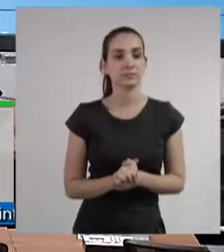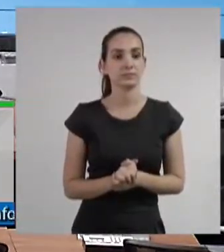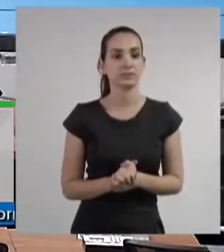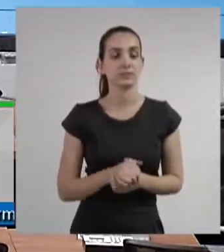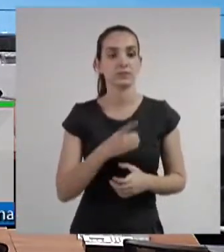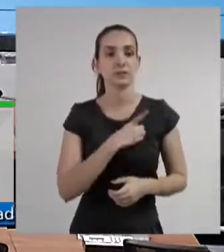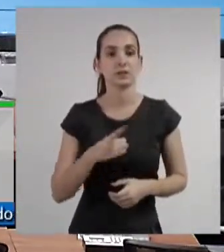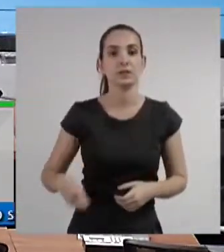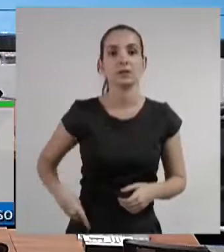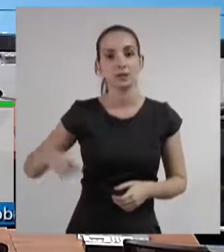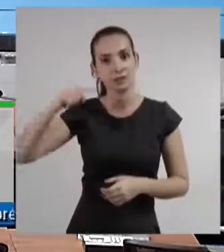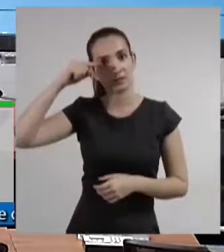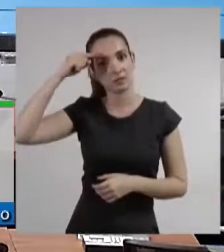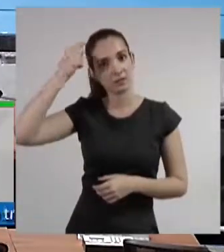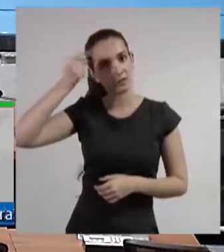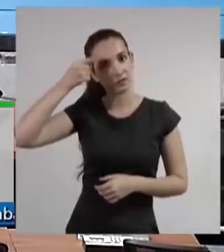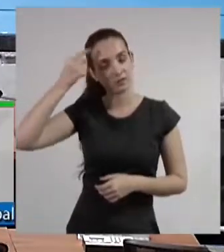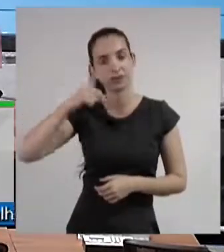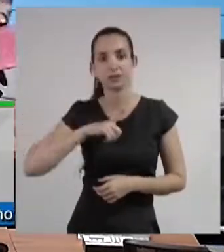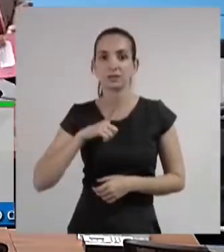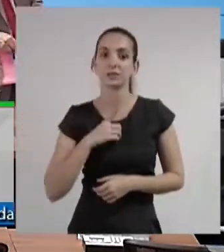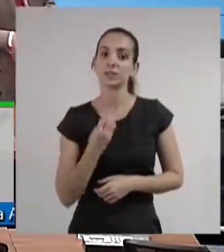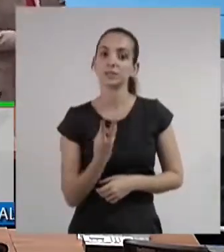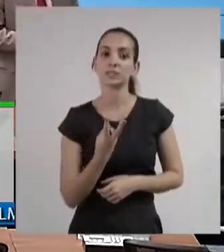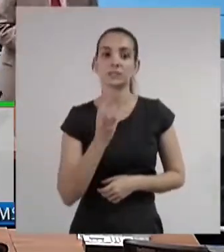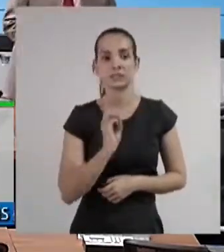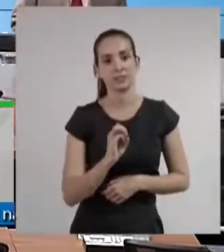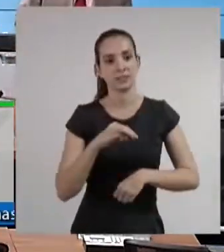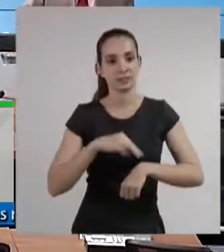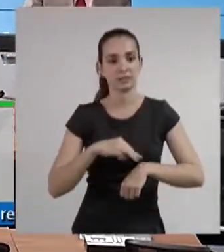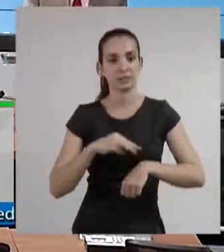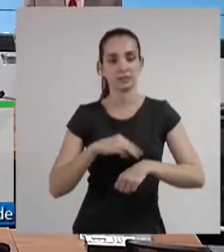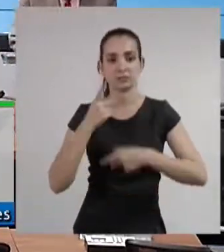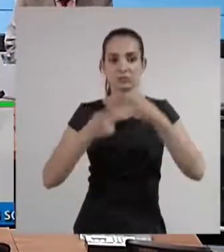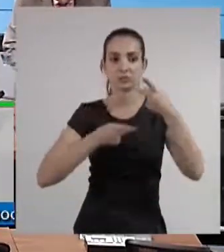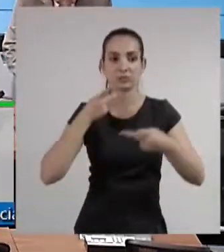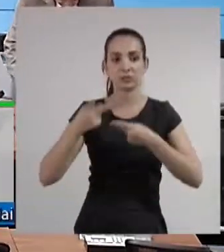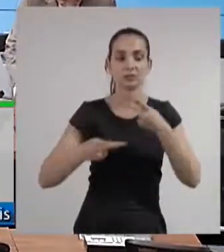Deputado Zé Teixeira, Vossa Excelência disporá de 30 minutos.